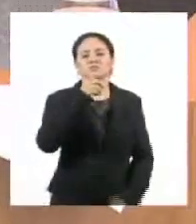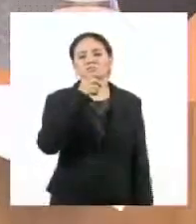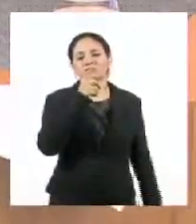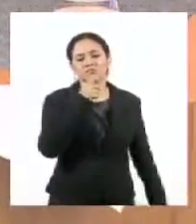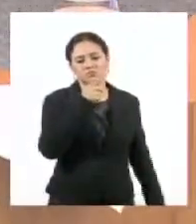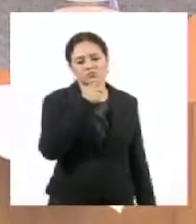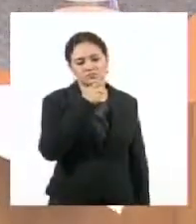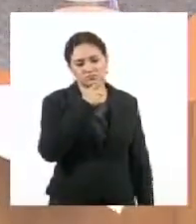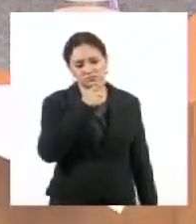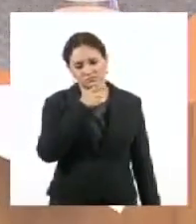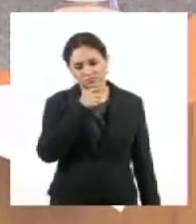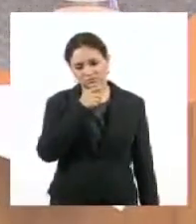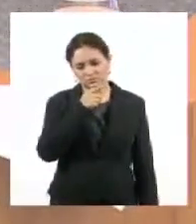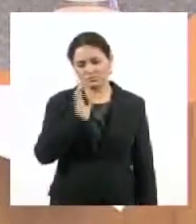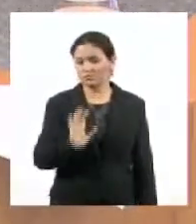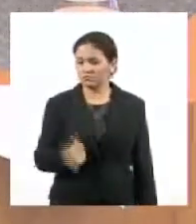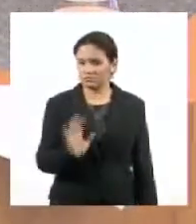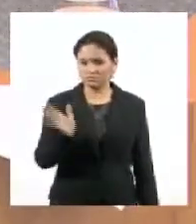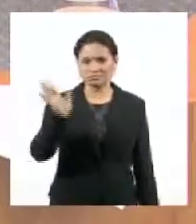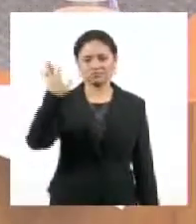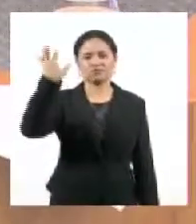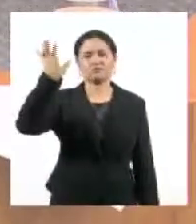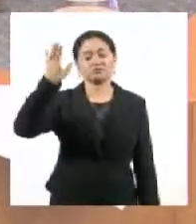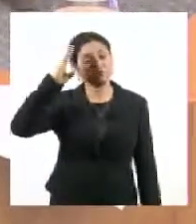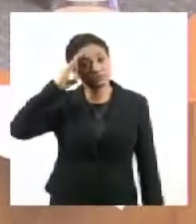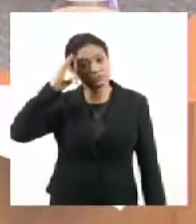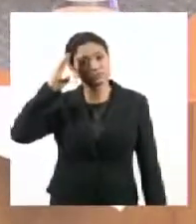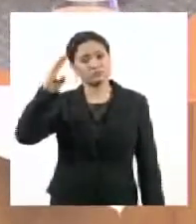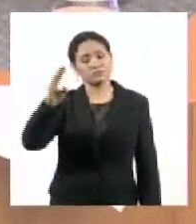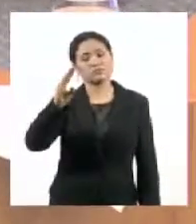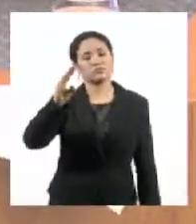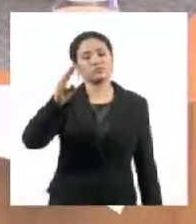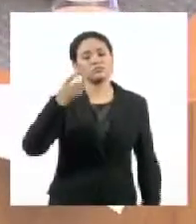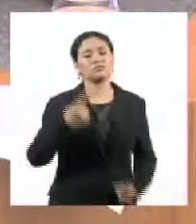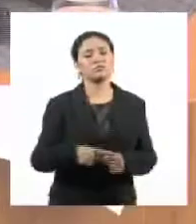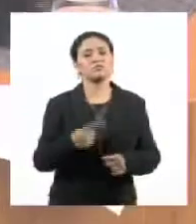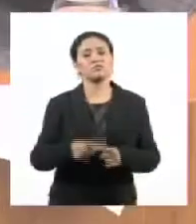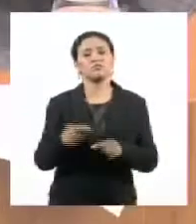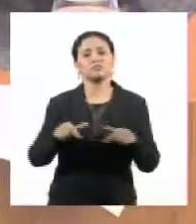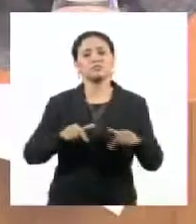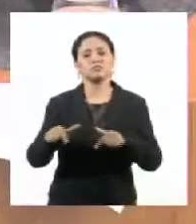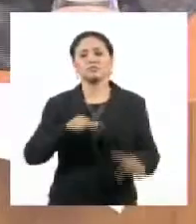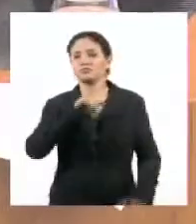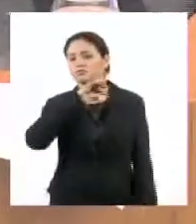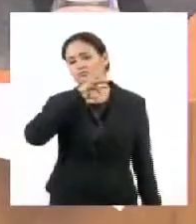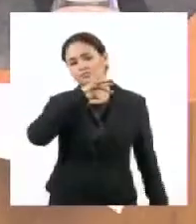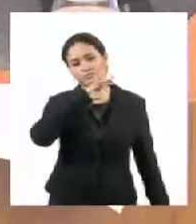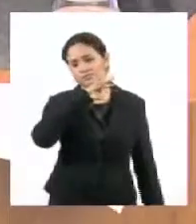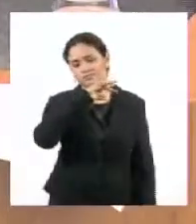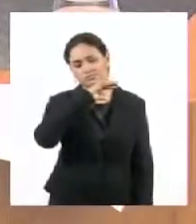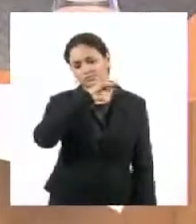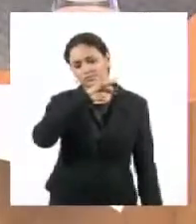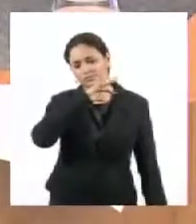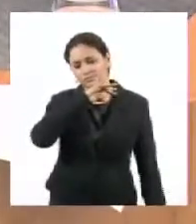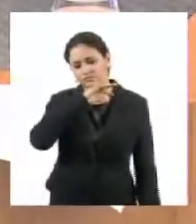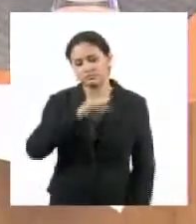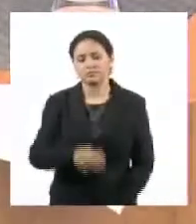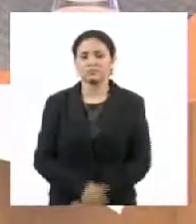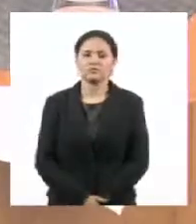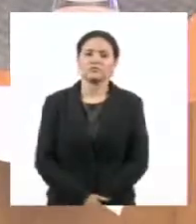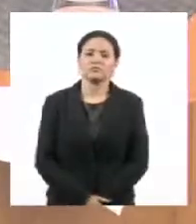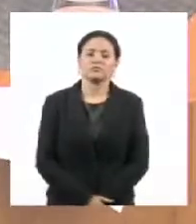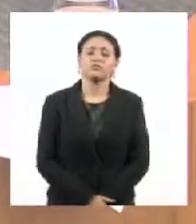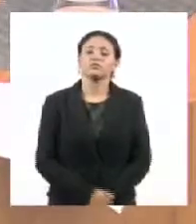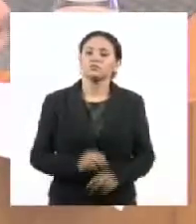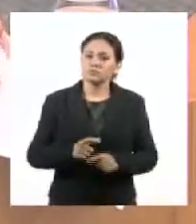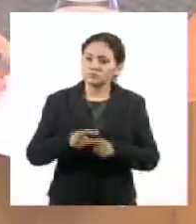conta caríssima, e principalmente a má prestação do serviço. Então, chama nossa atenção o aumento